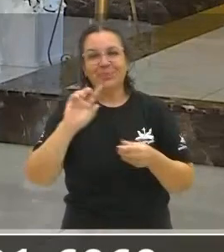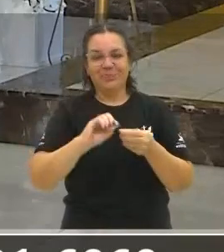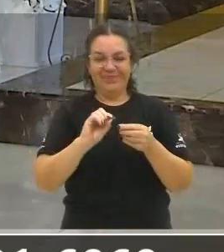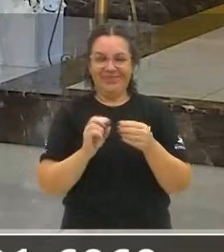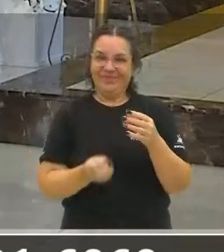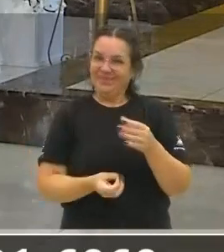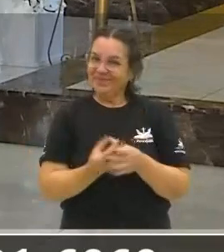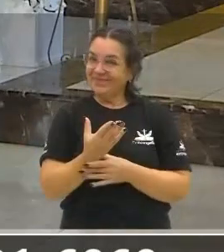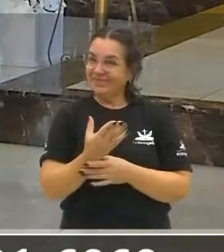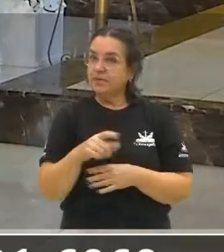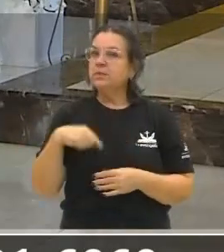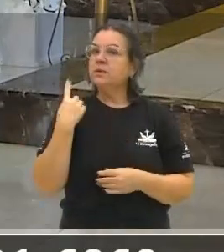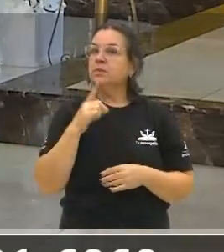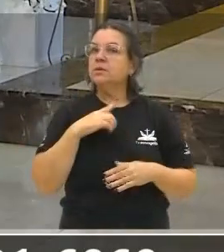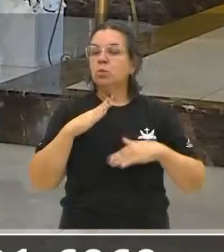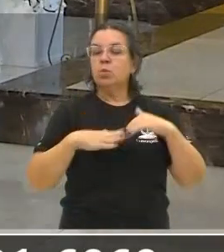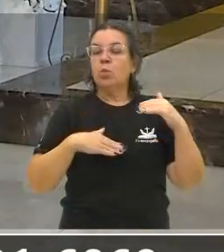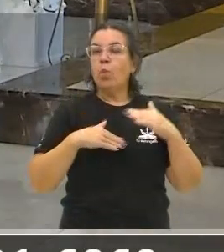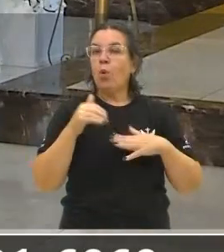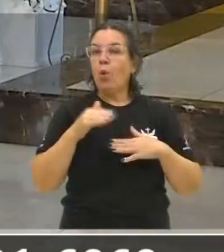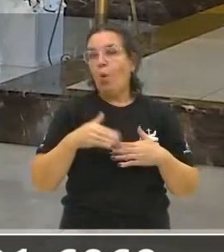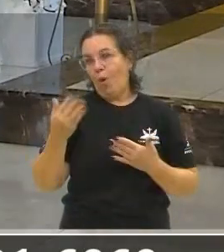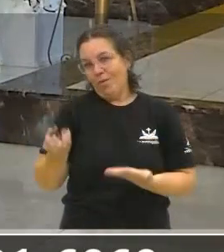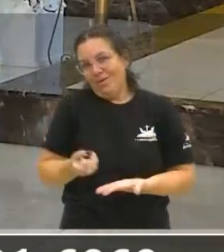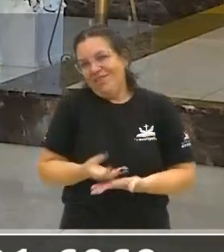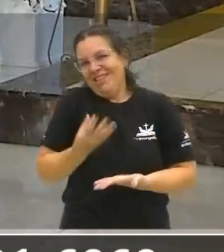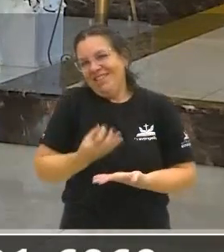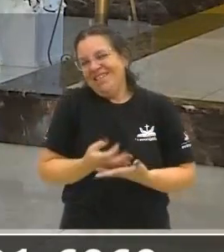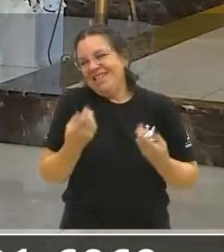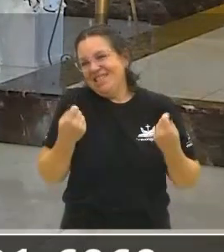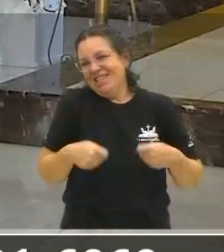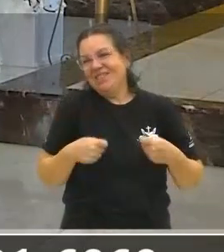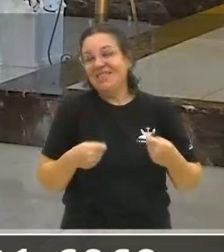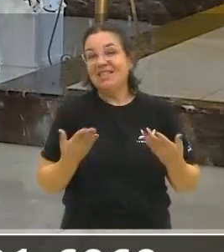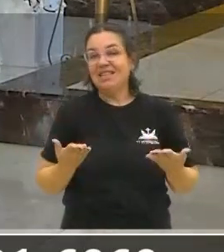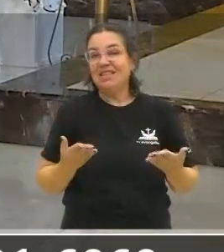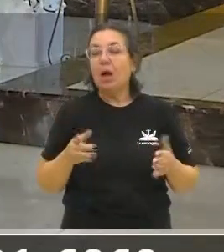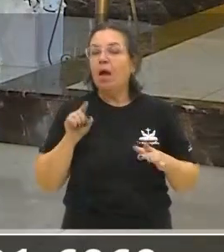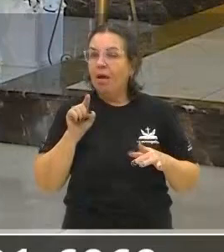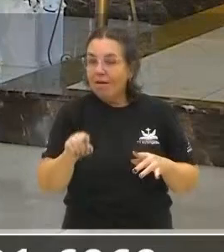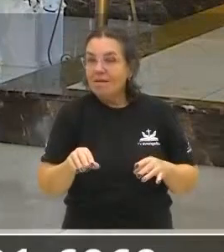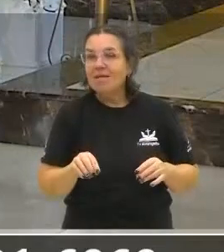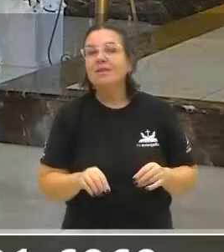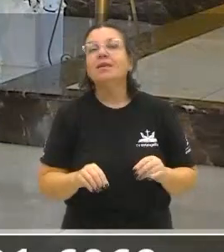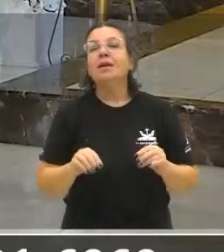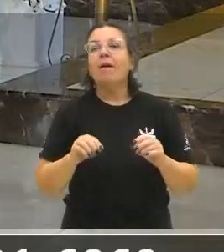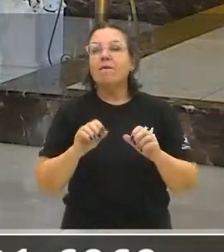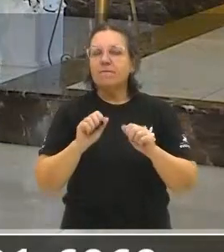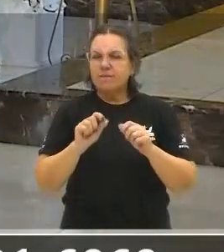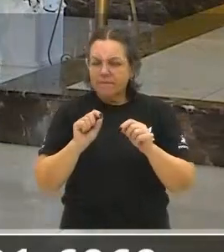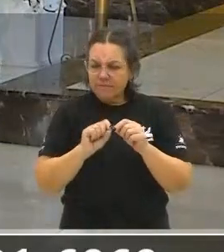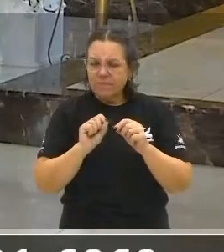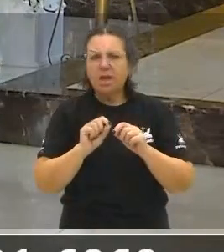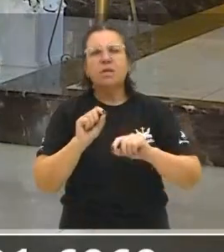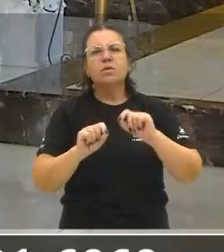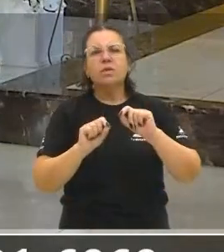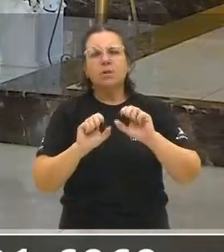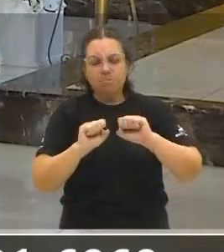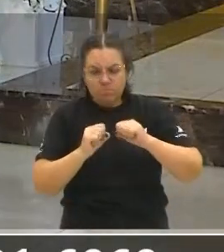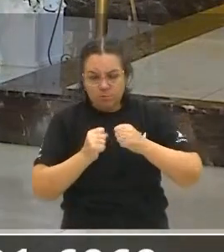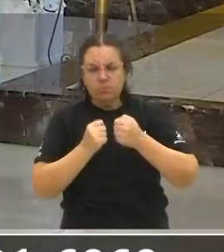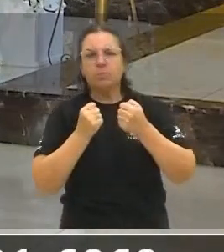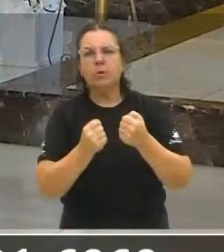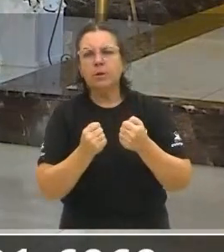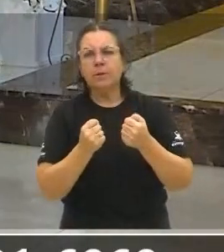E nós temos uma obra para isso. A obra evangelizar, ela está em função de.